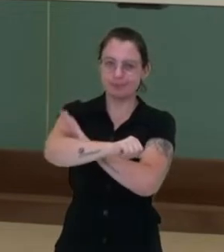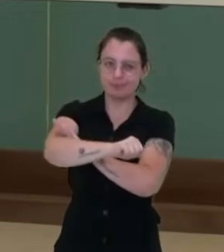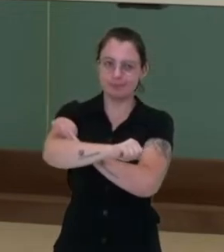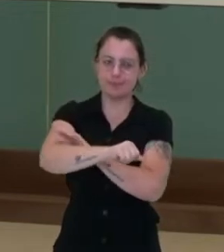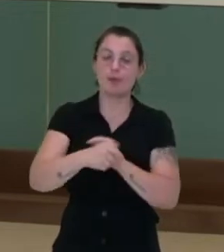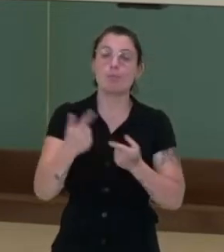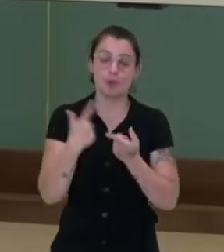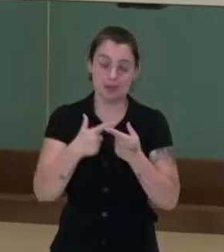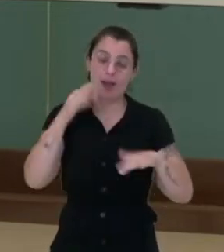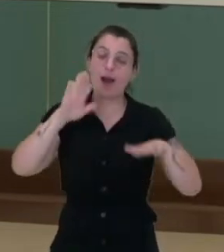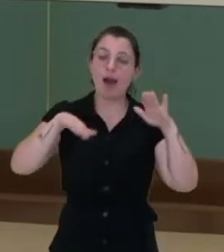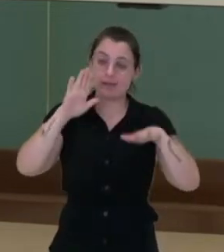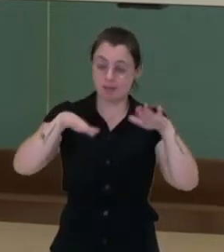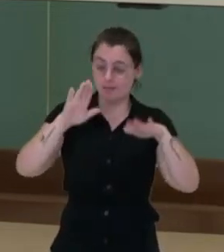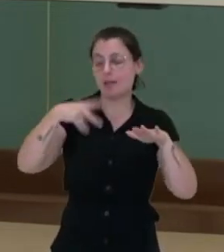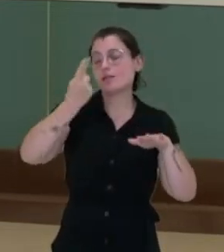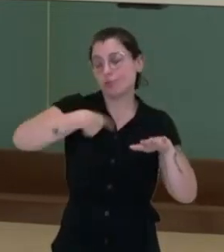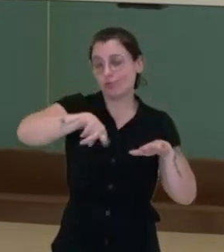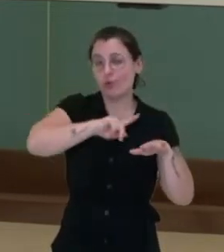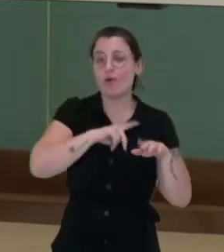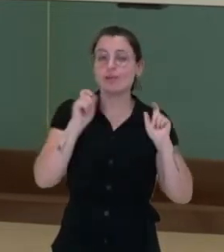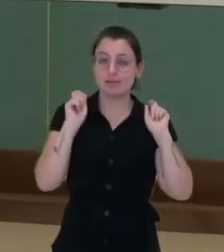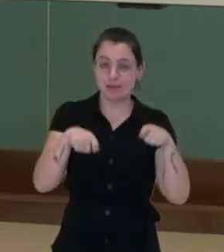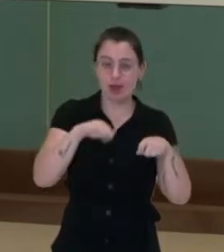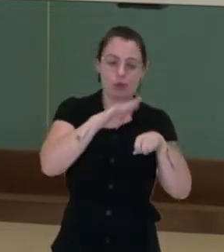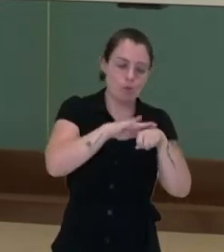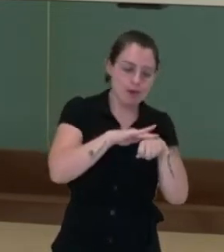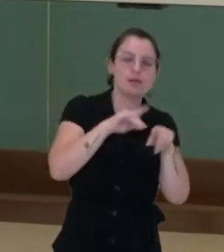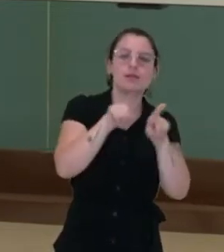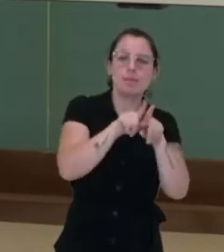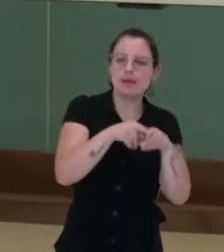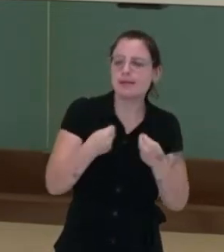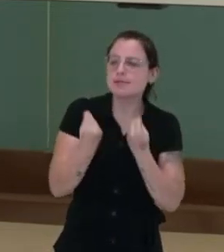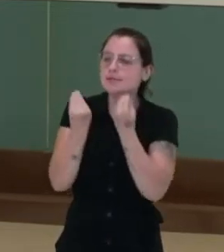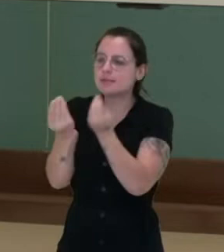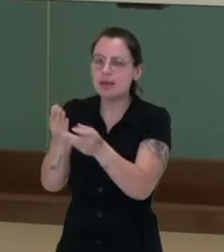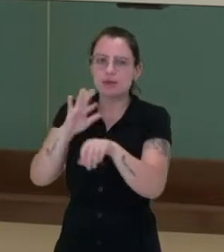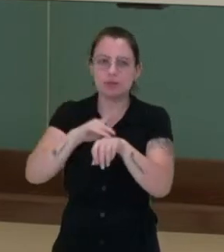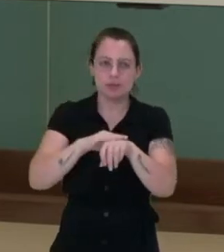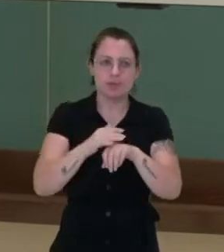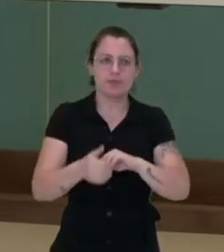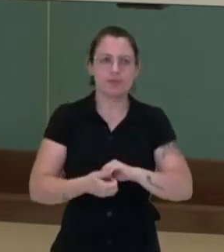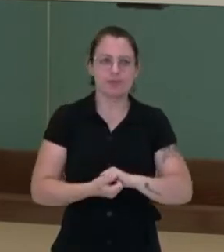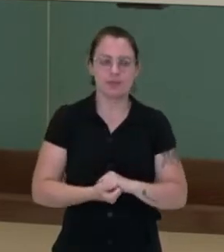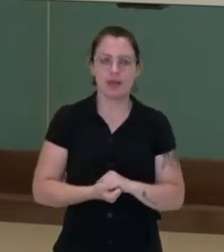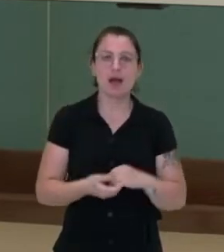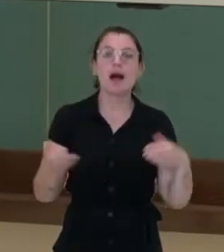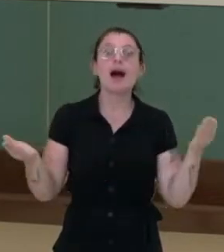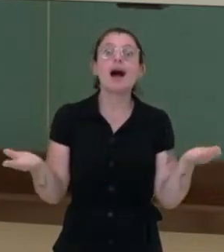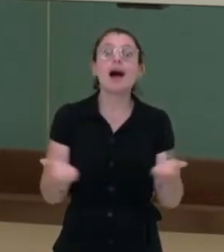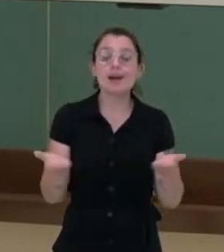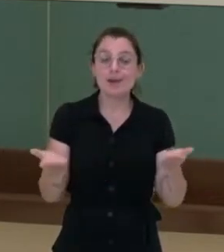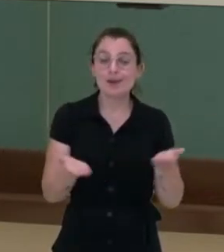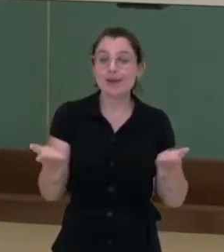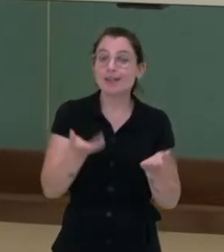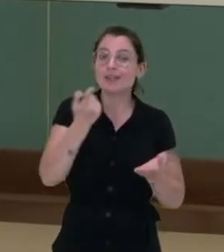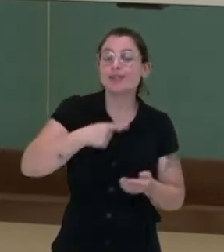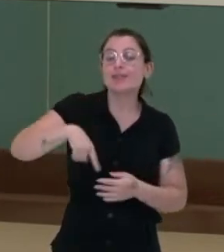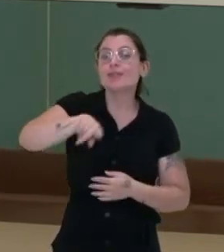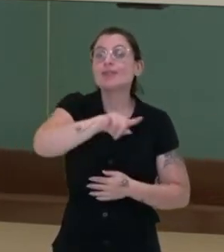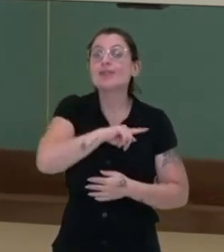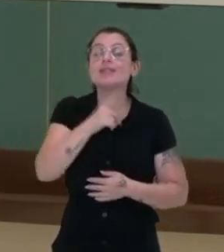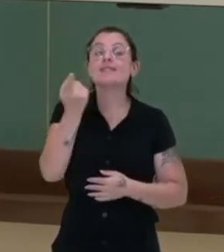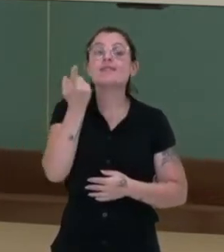estar levando a doença para outras pessoas. Então, vamos conhecer primeiro as doenças que afetam o